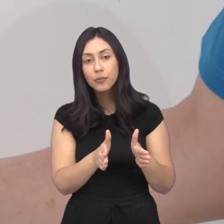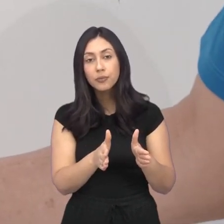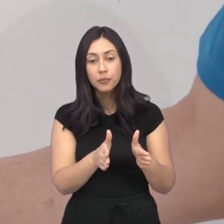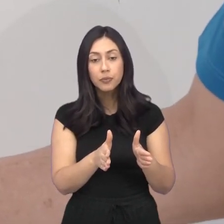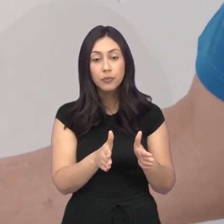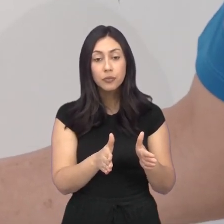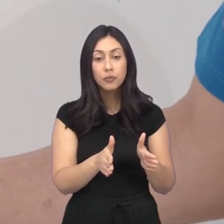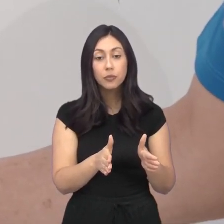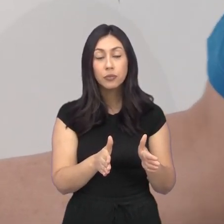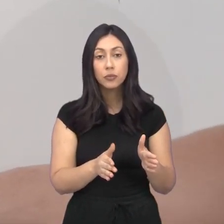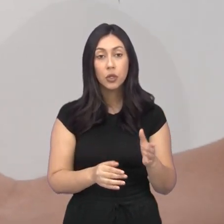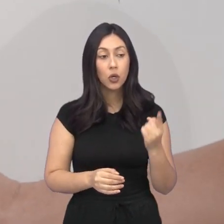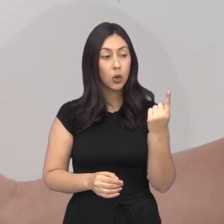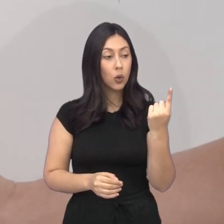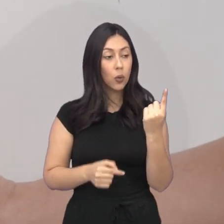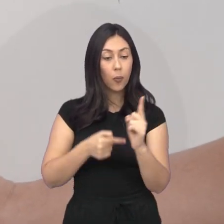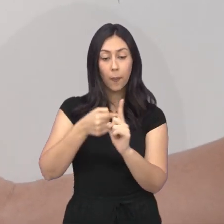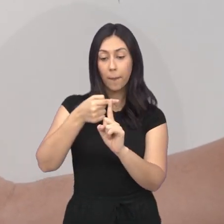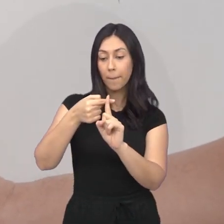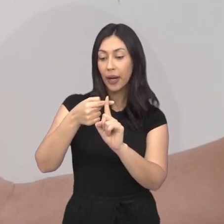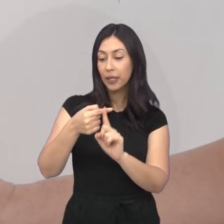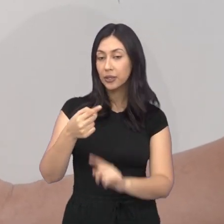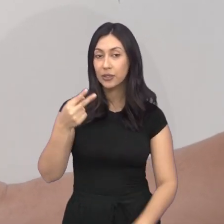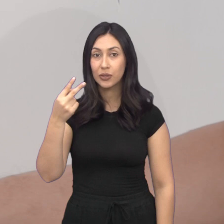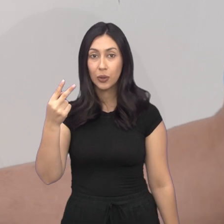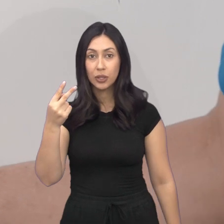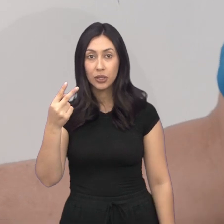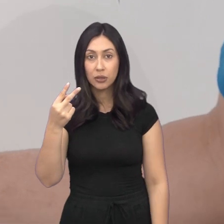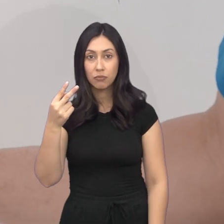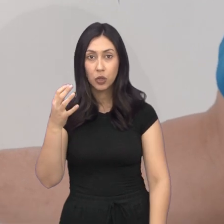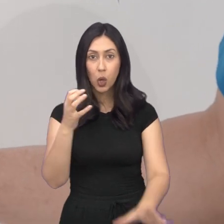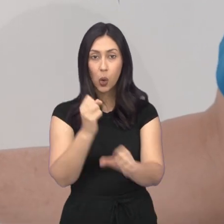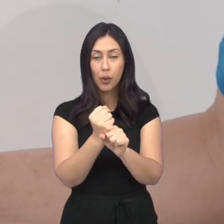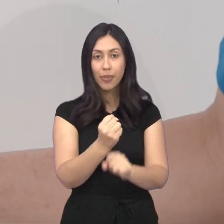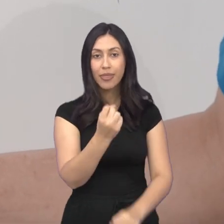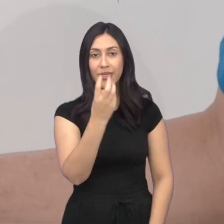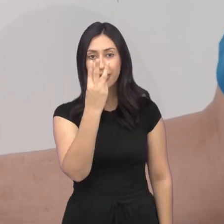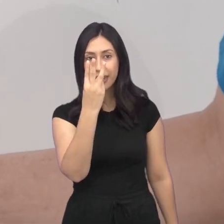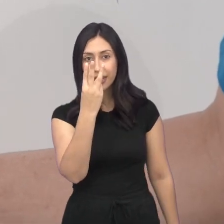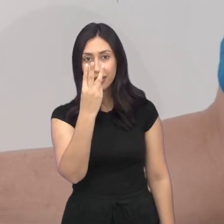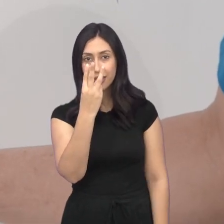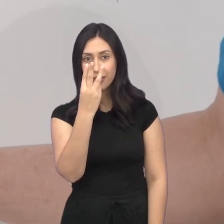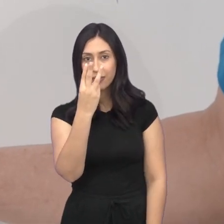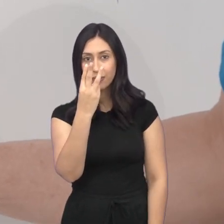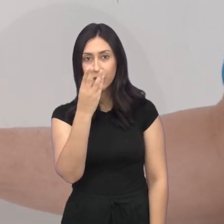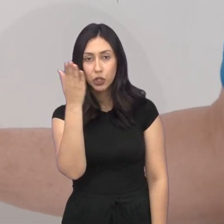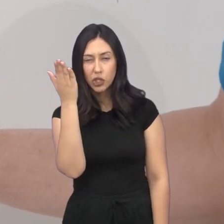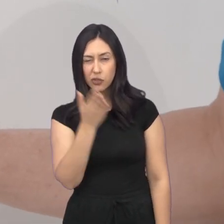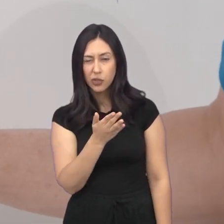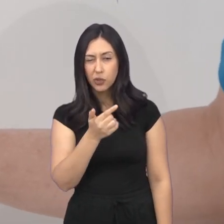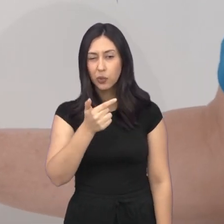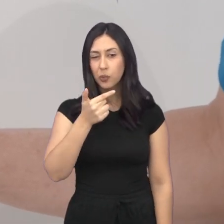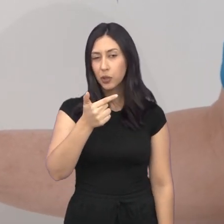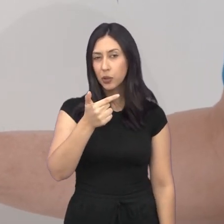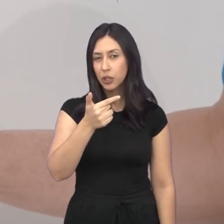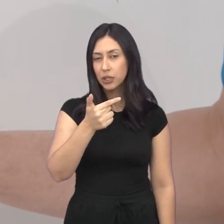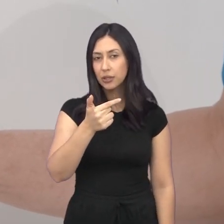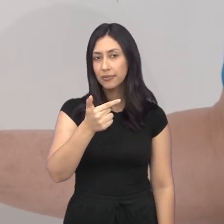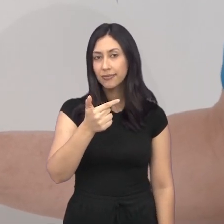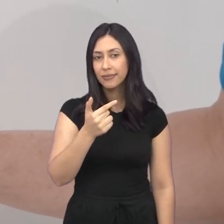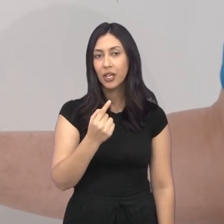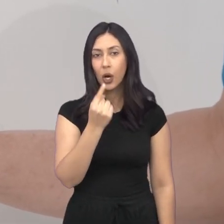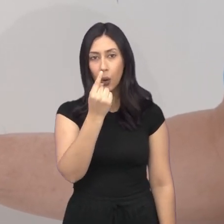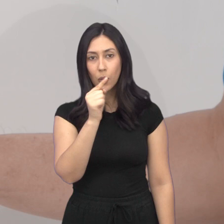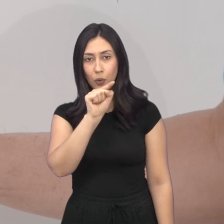que vai ser 1 mais 2, 3, dividido por 2, o máximo vai estar aqui em x igual a